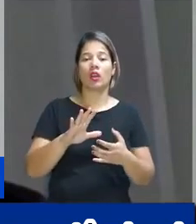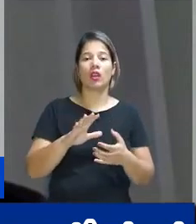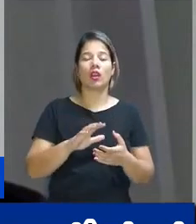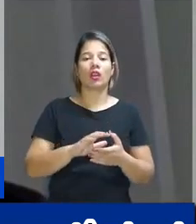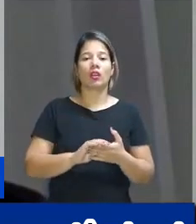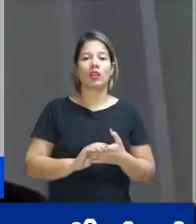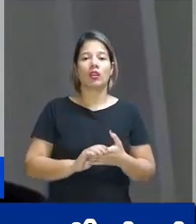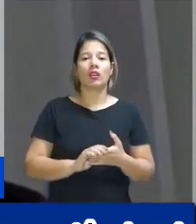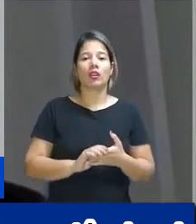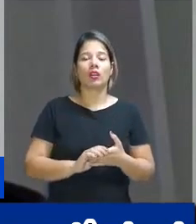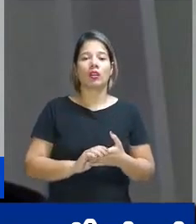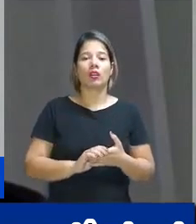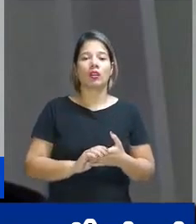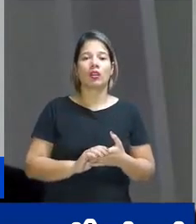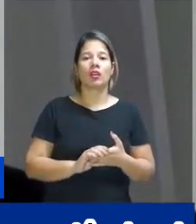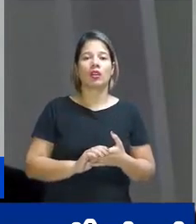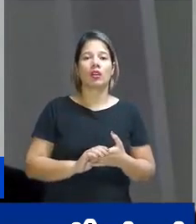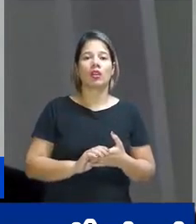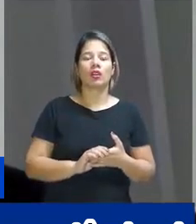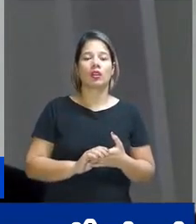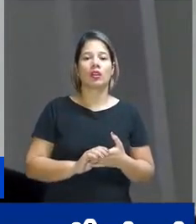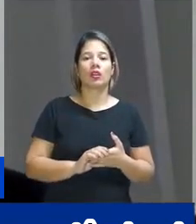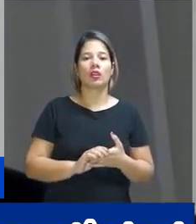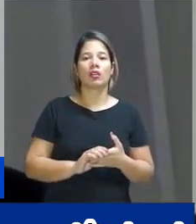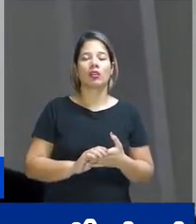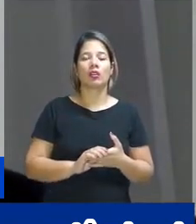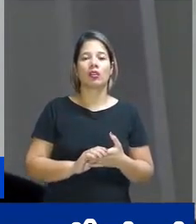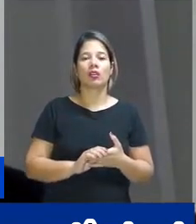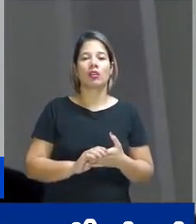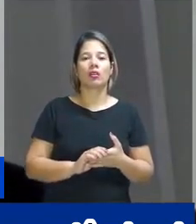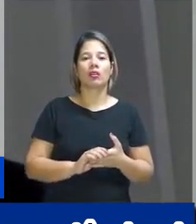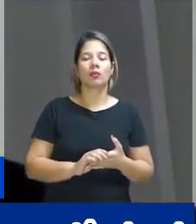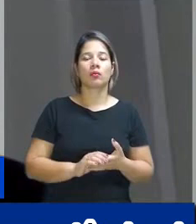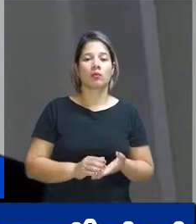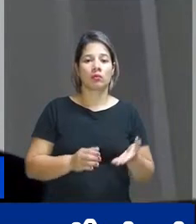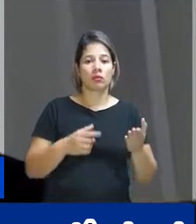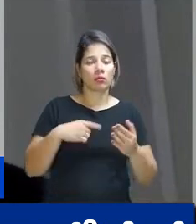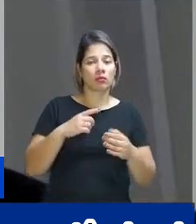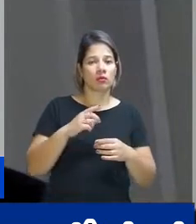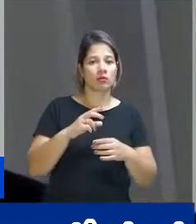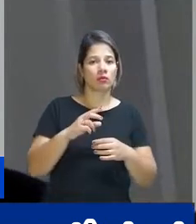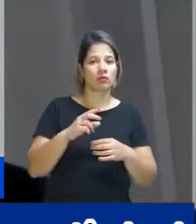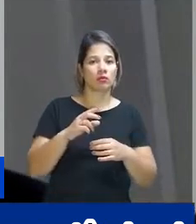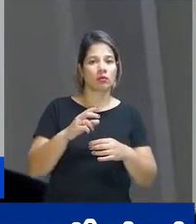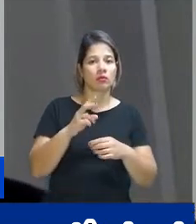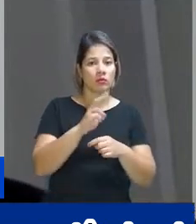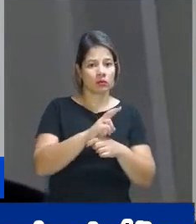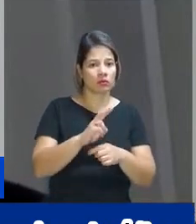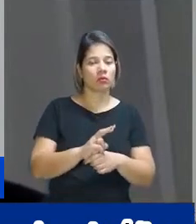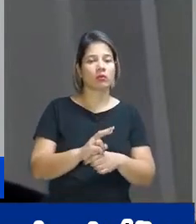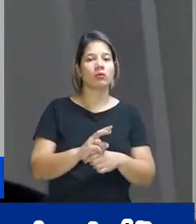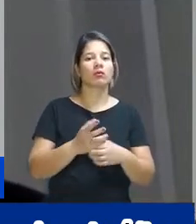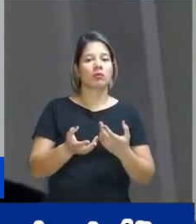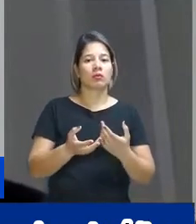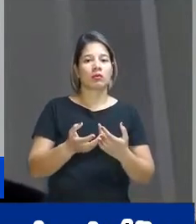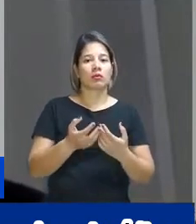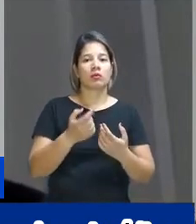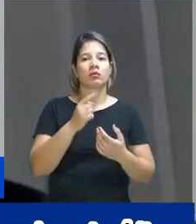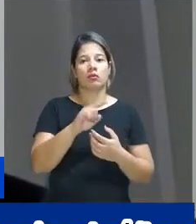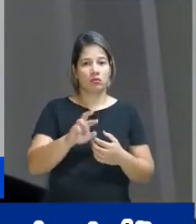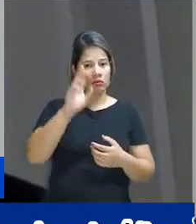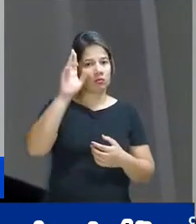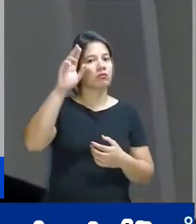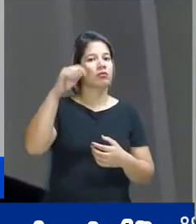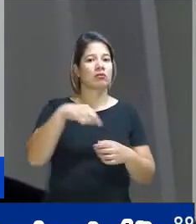diferentemente do que alega a defesa, o órgão ministerial tem competência, sim, foco no juiz da classe